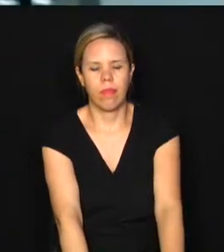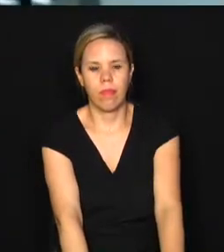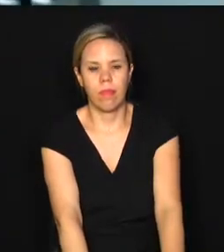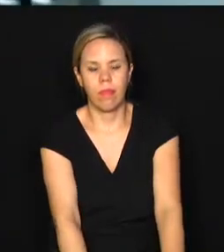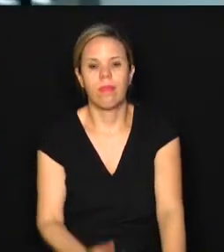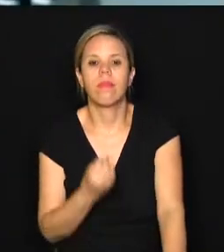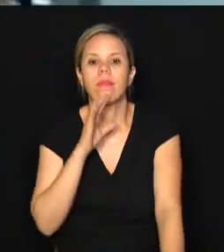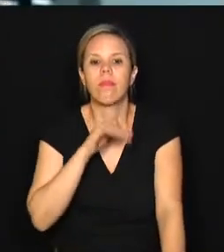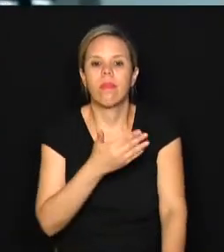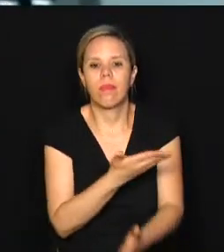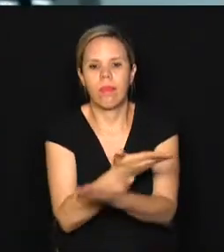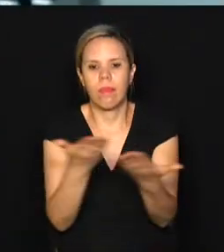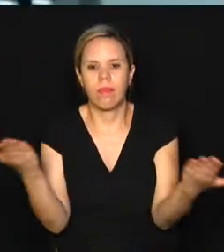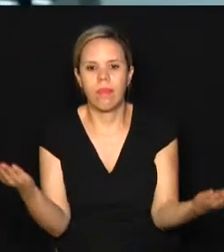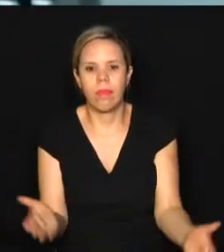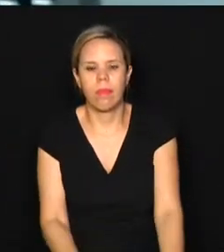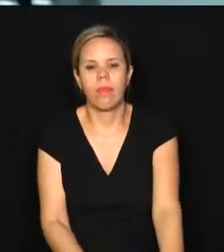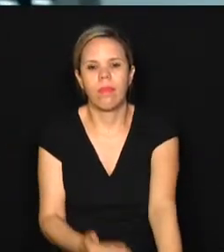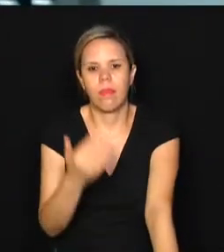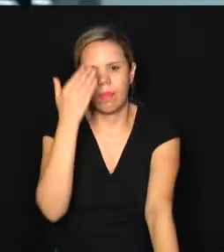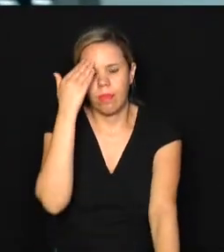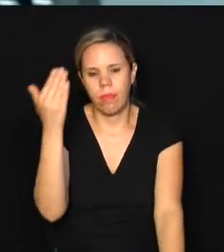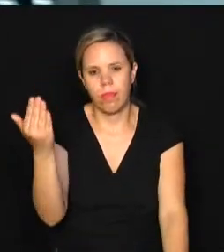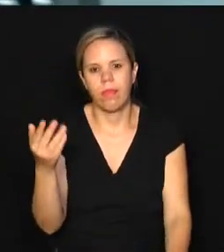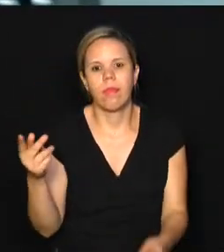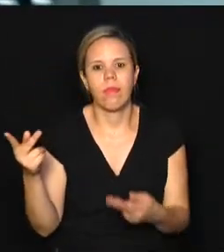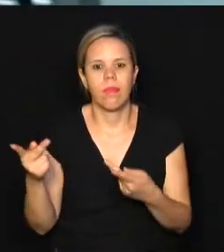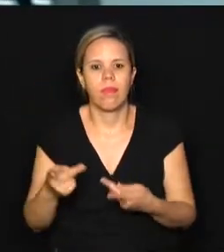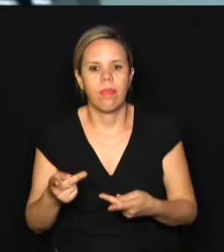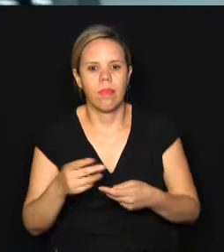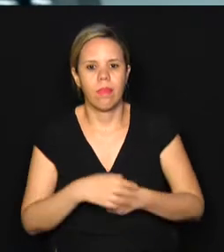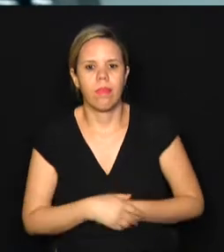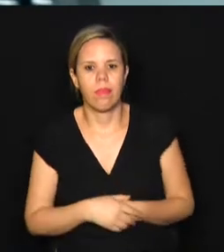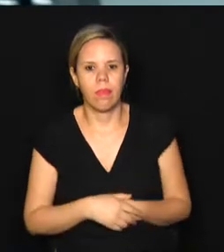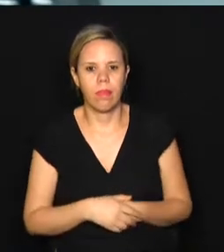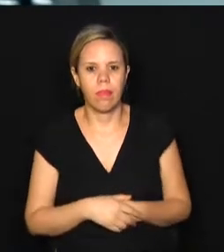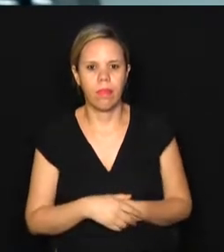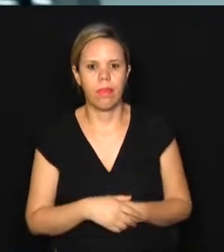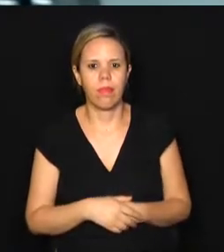Boa tarde a todos, obrigada pelo convite.